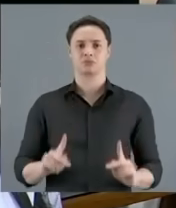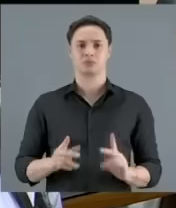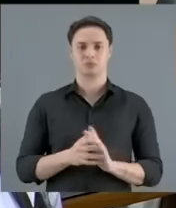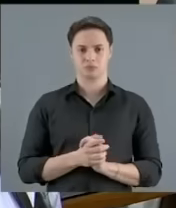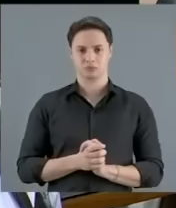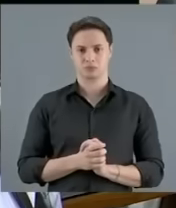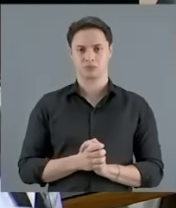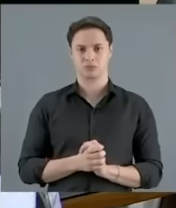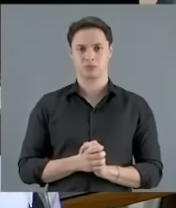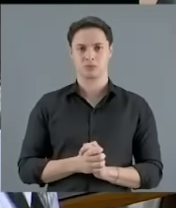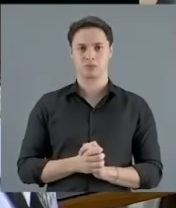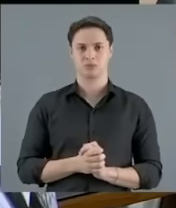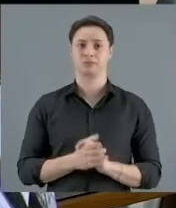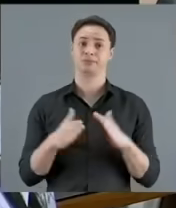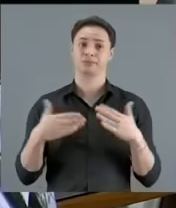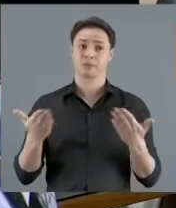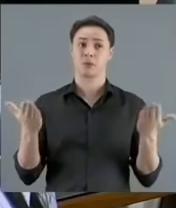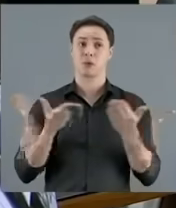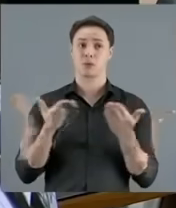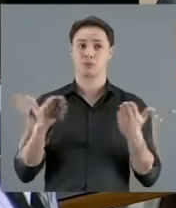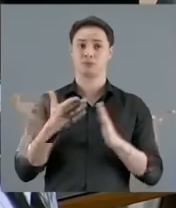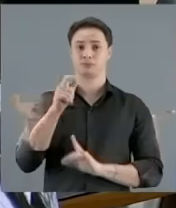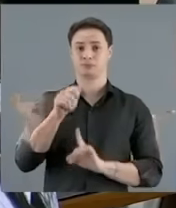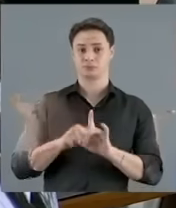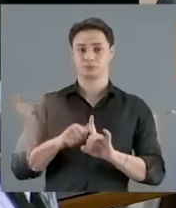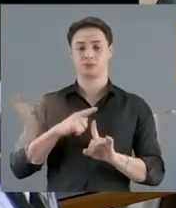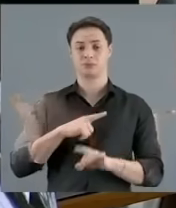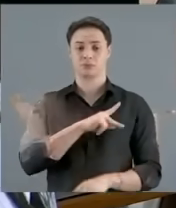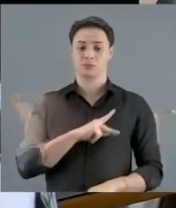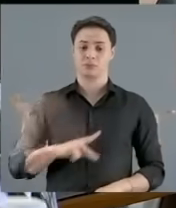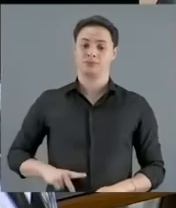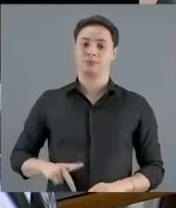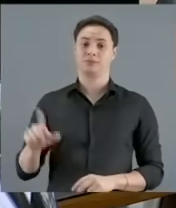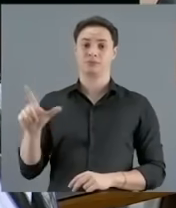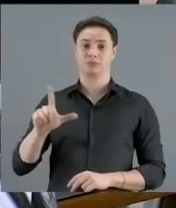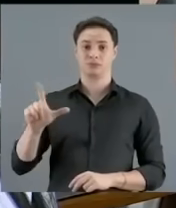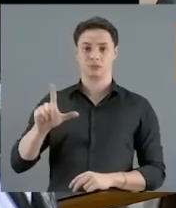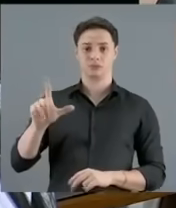nenhum pensionista. Foi agora, presidente Lula,